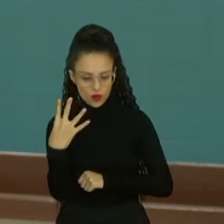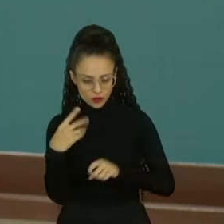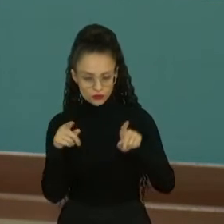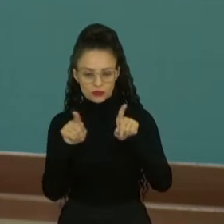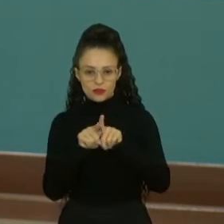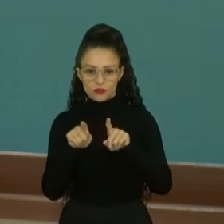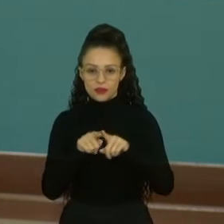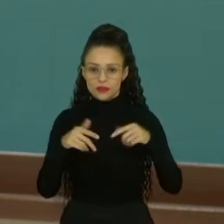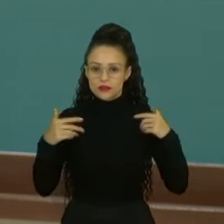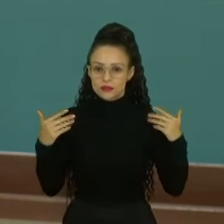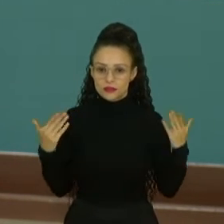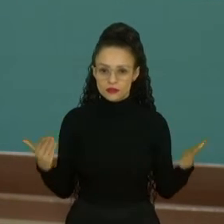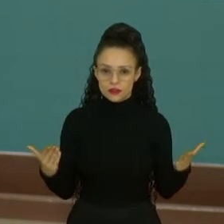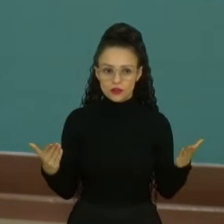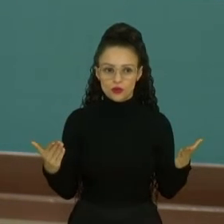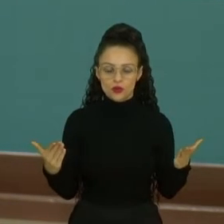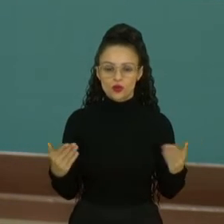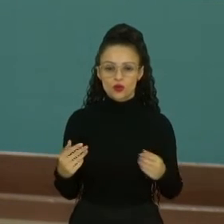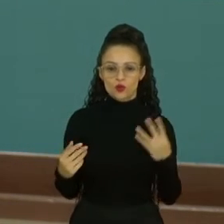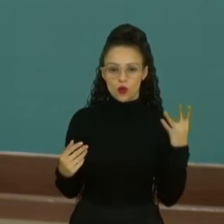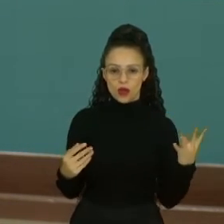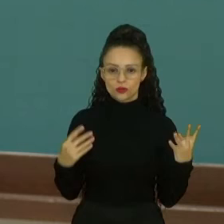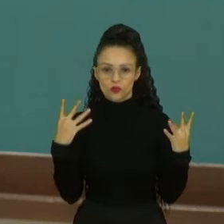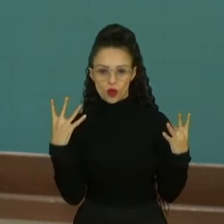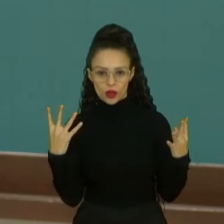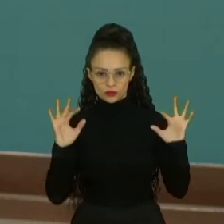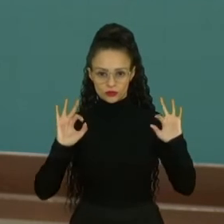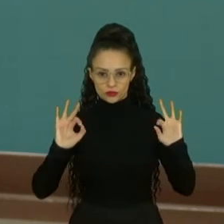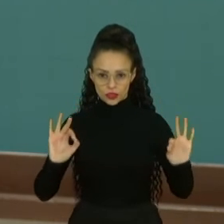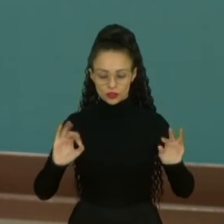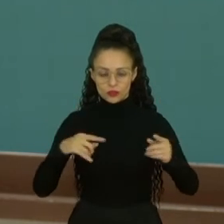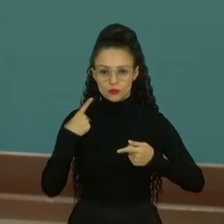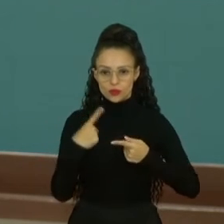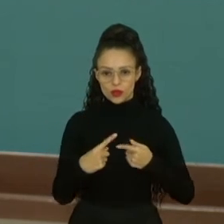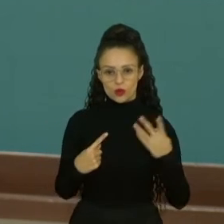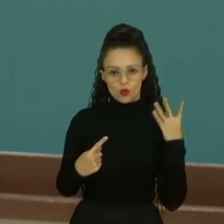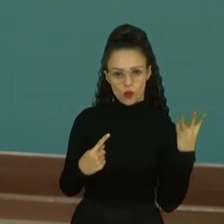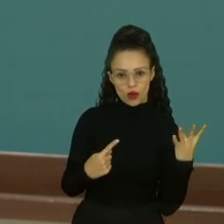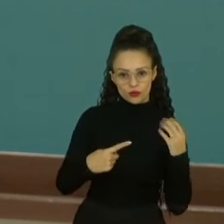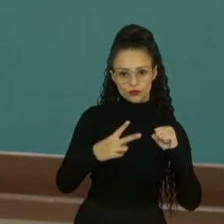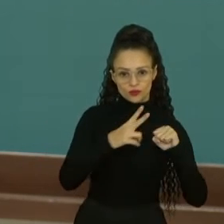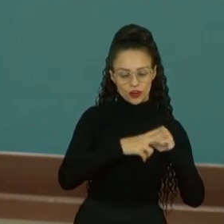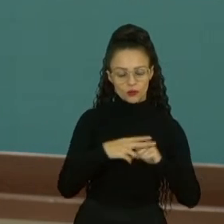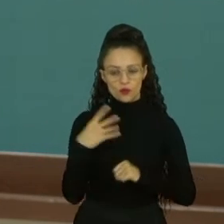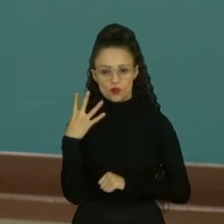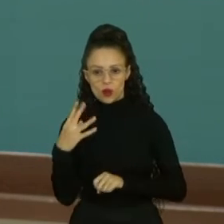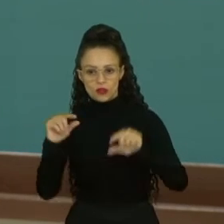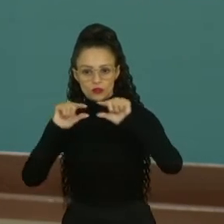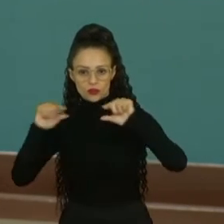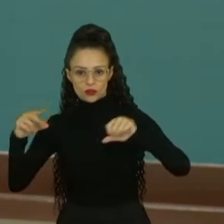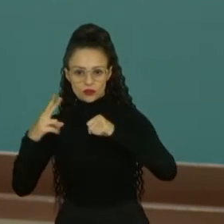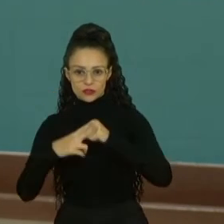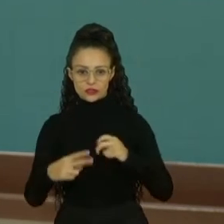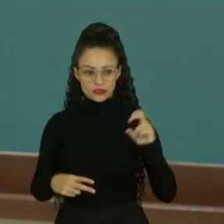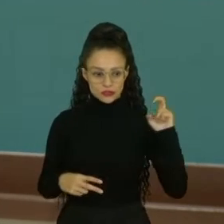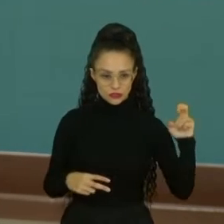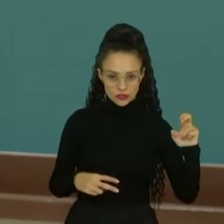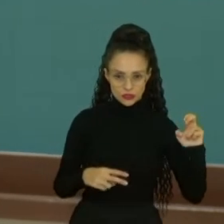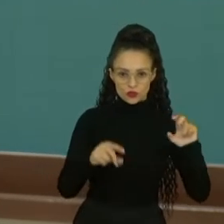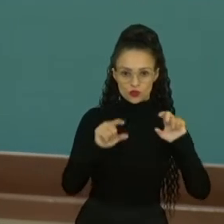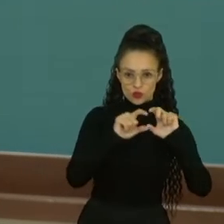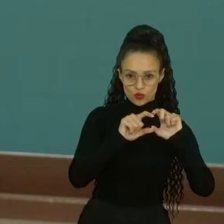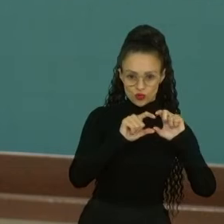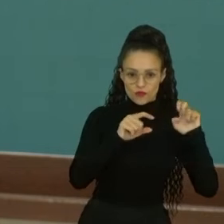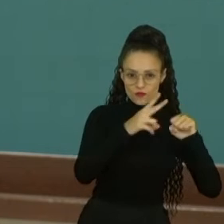né, pessoal? Então, eu tenho 4 orações porque eu tenho 4 verbos. Assim, eu teria 5 orações